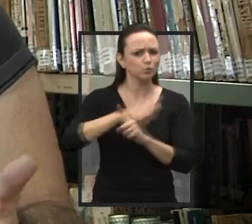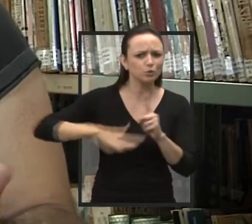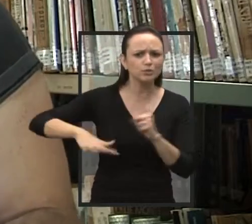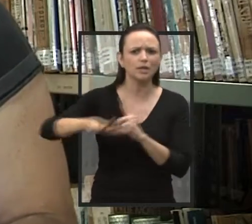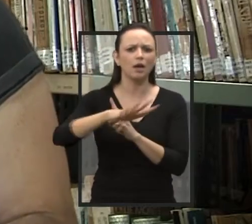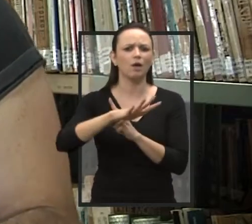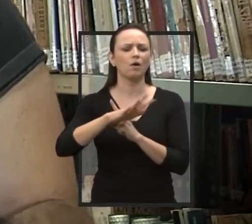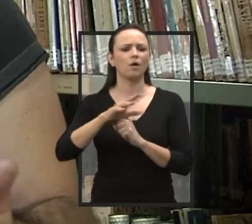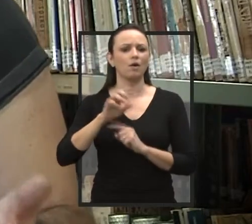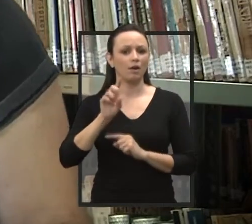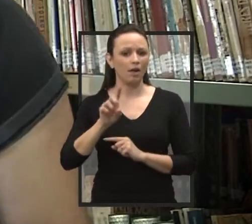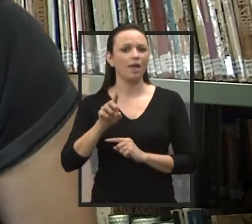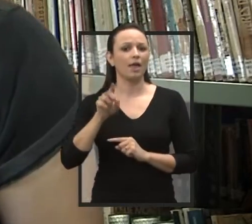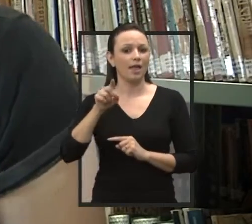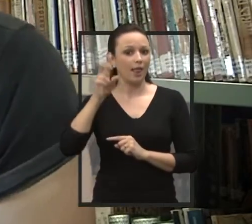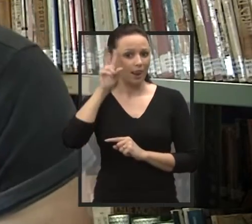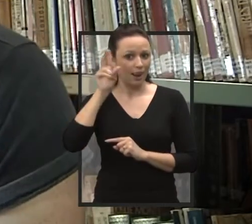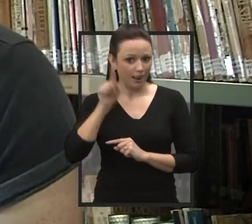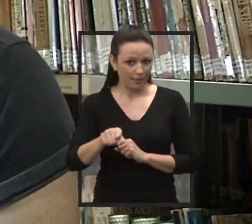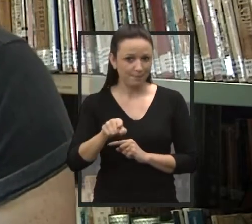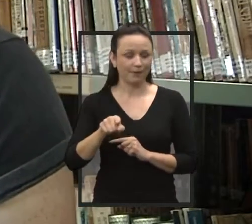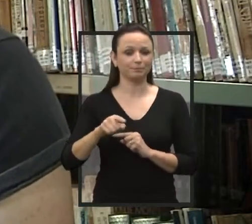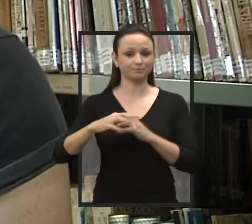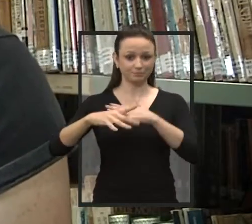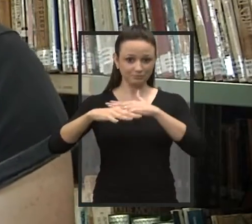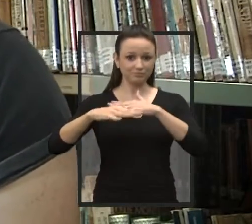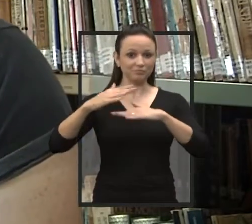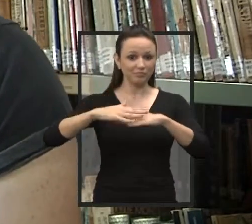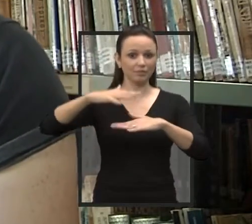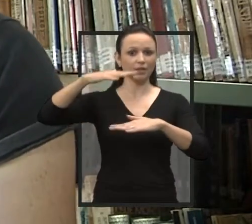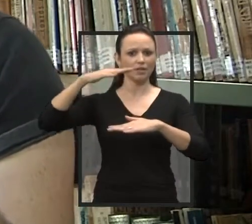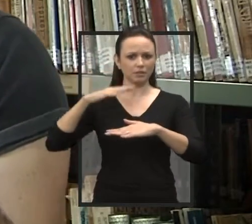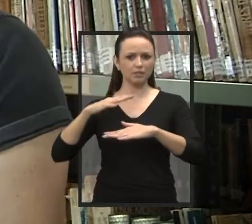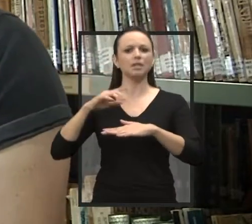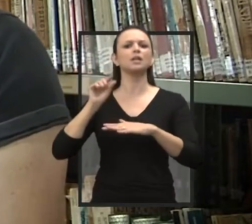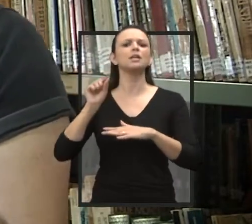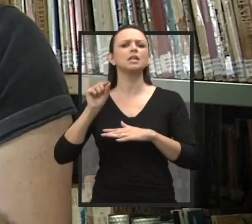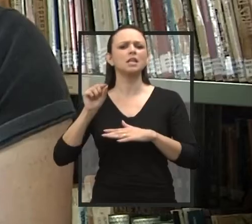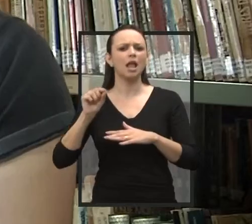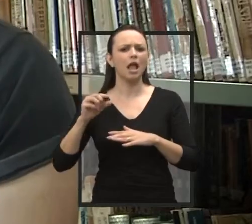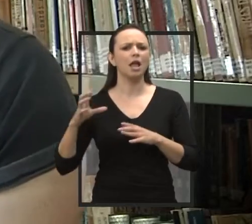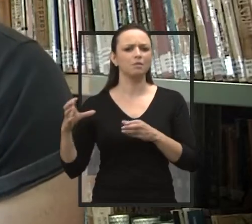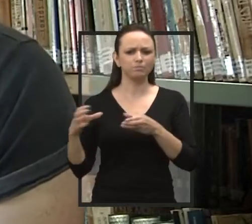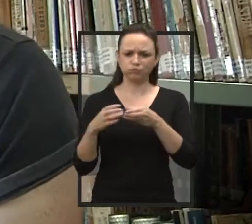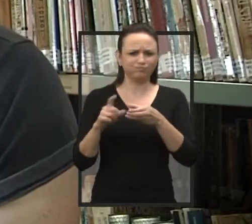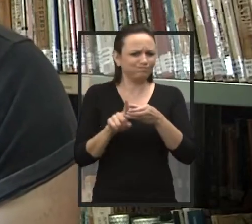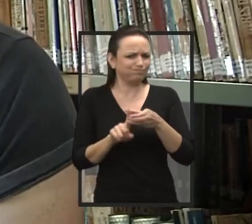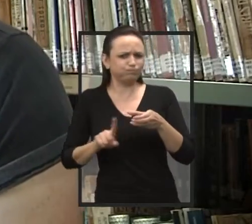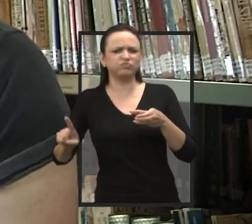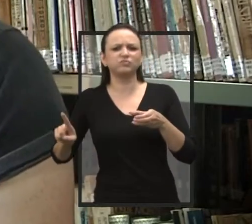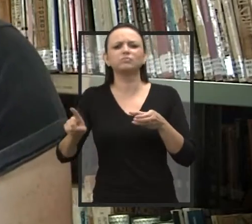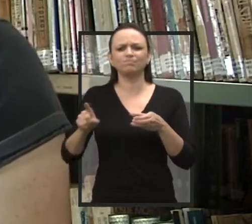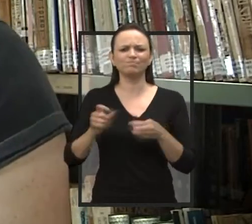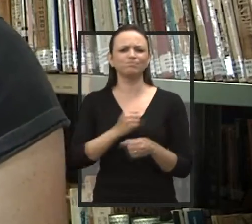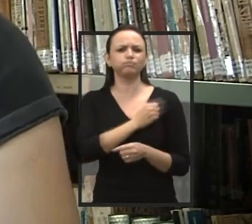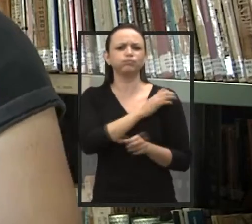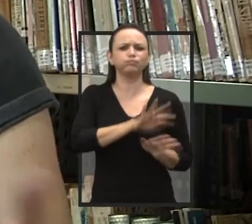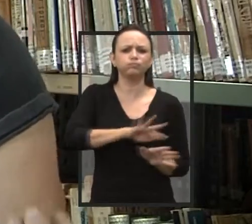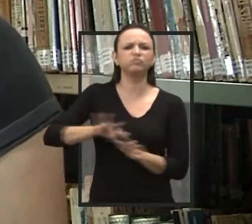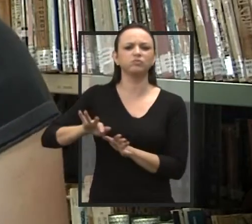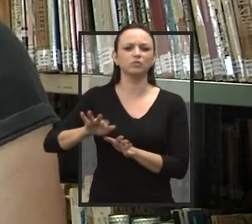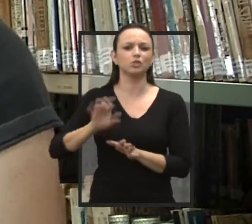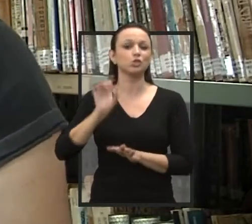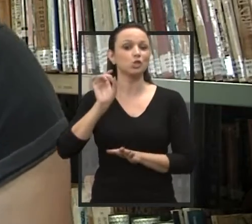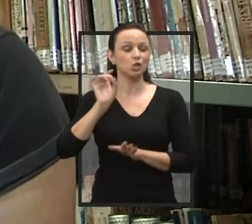sociais. Vale lembrar que no Jardim de Cima a gente tinha uma grande vivência de segregação racial, onde só os